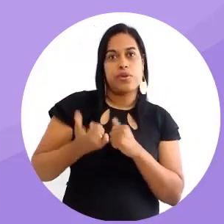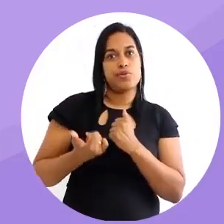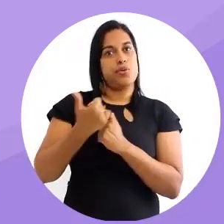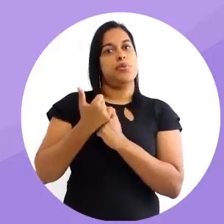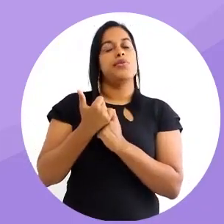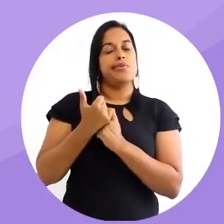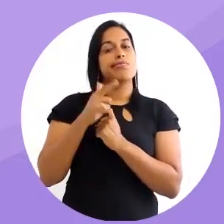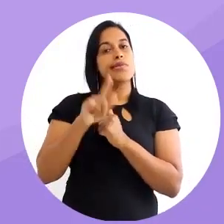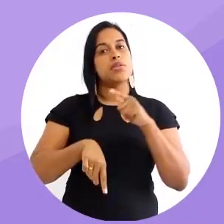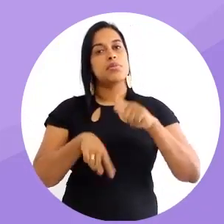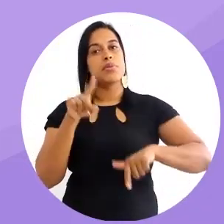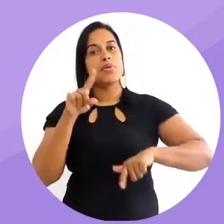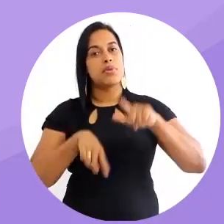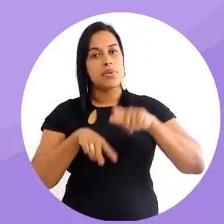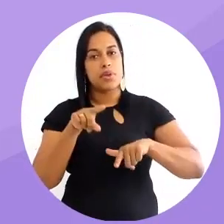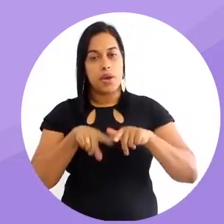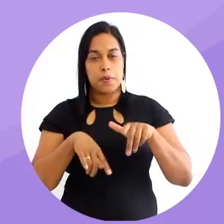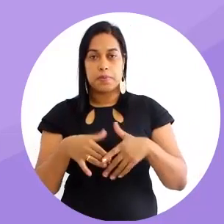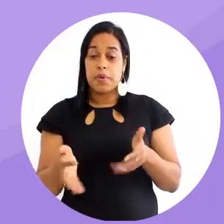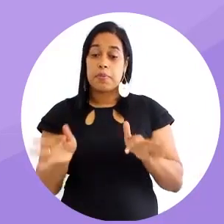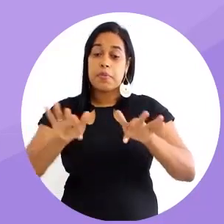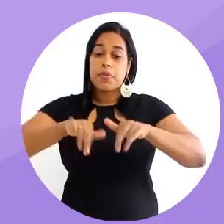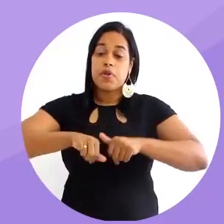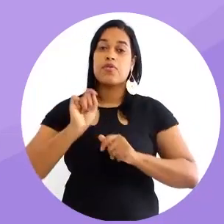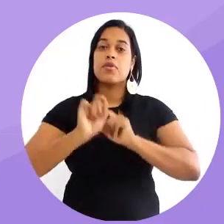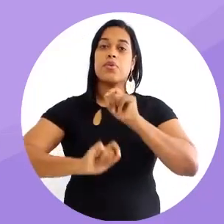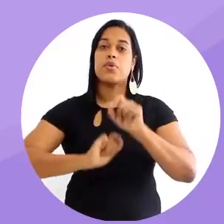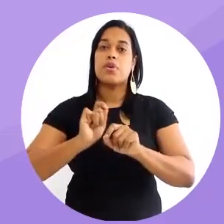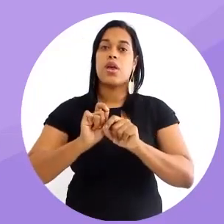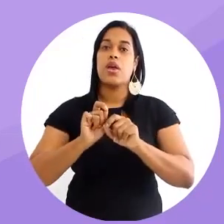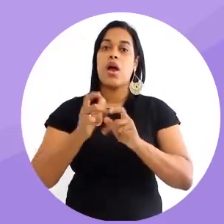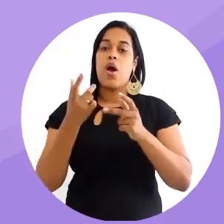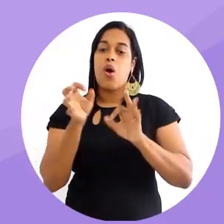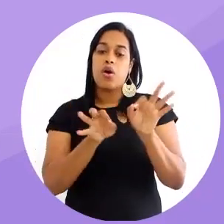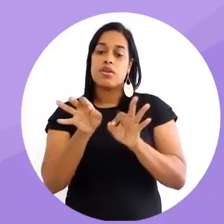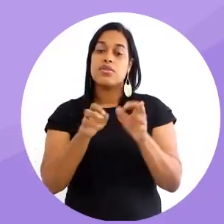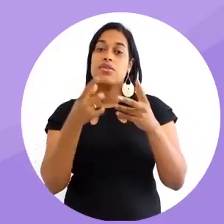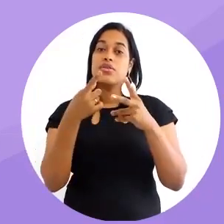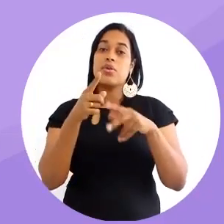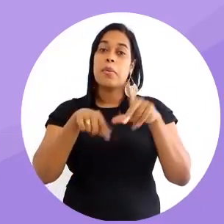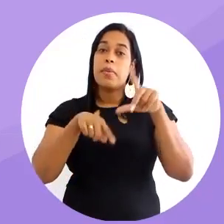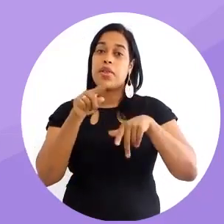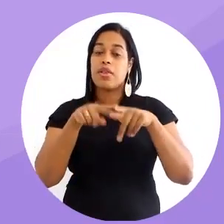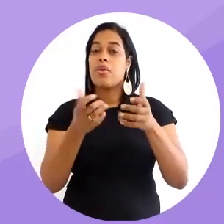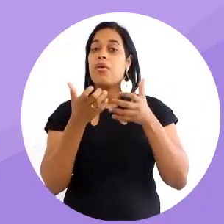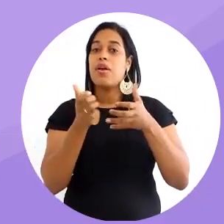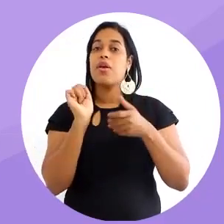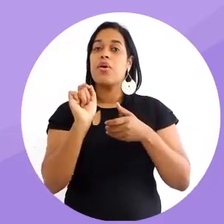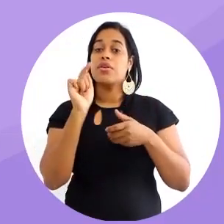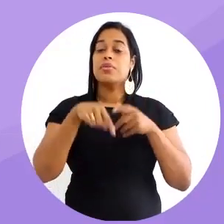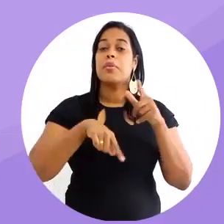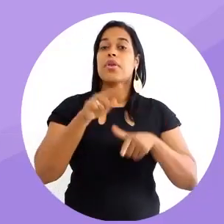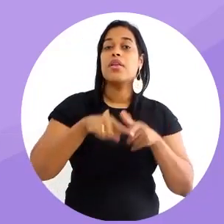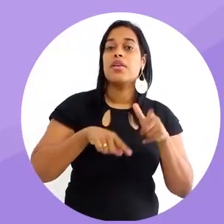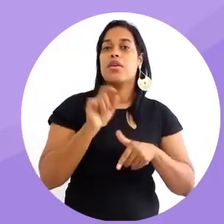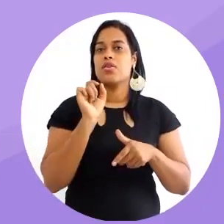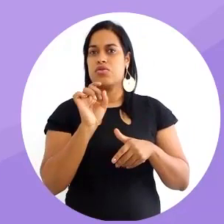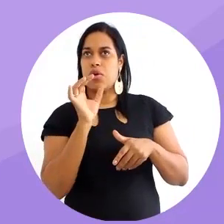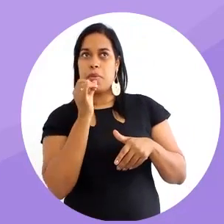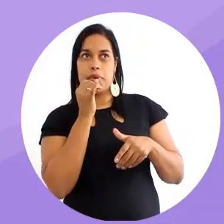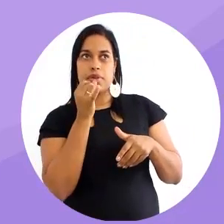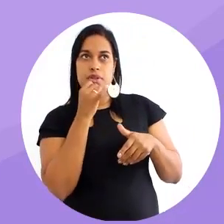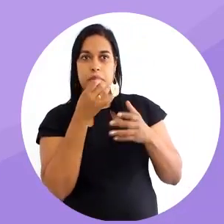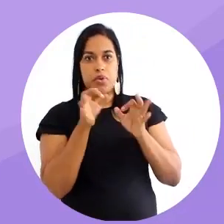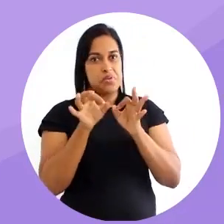uma substituição desse material. E, por fim, com relação à manutenção que esse material requer. Esse material requer apenas